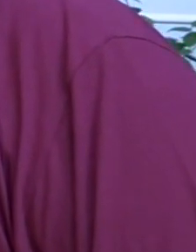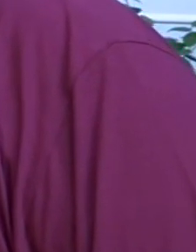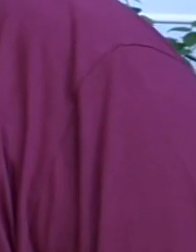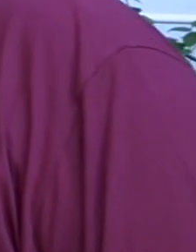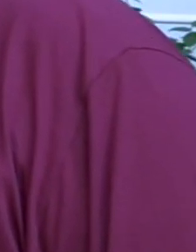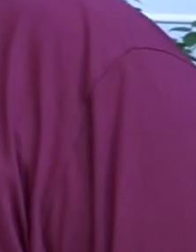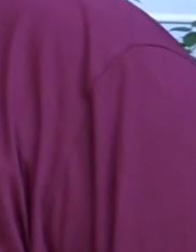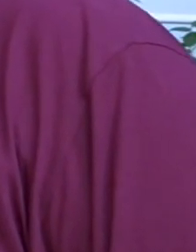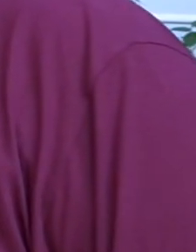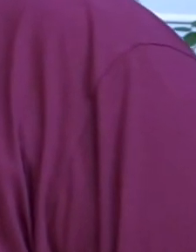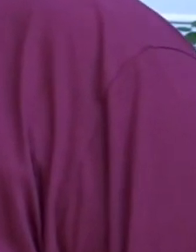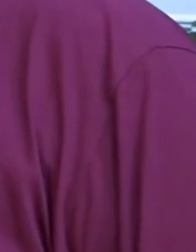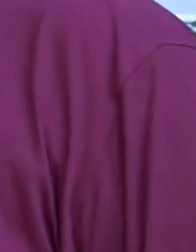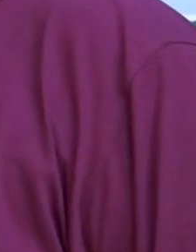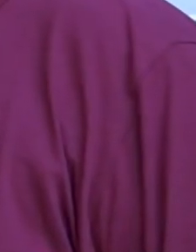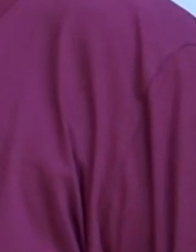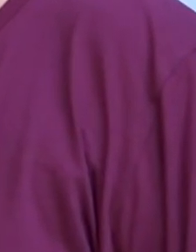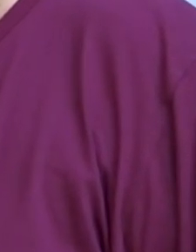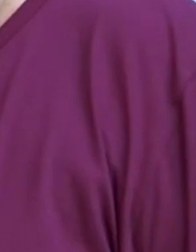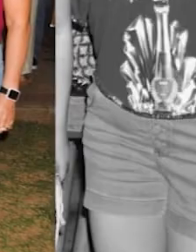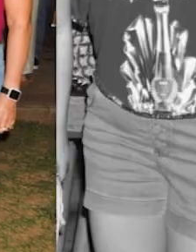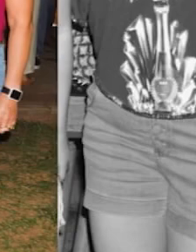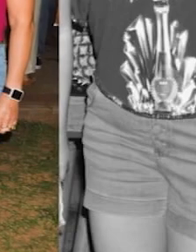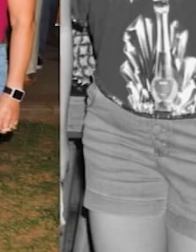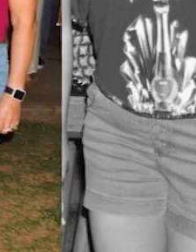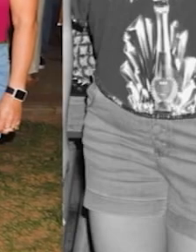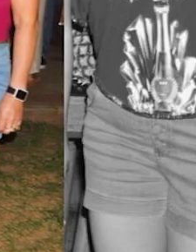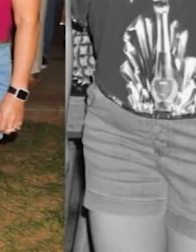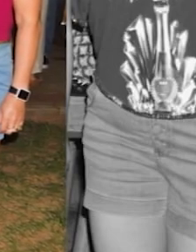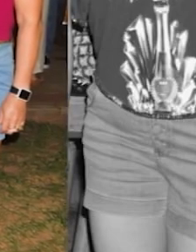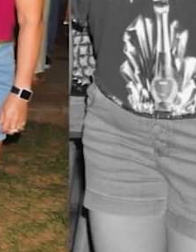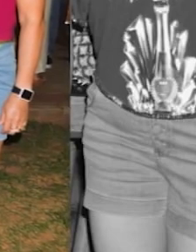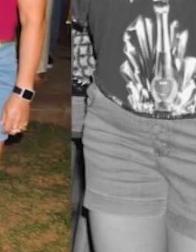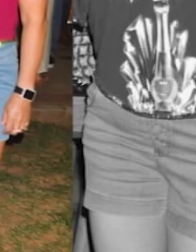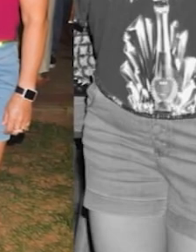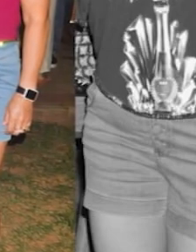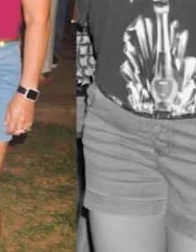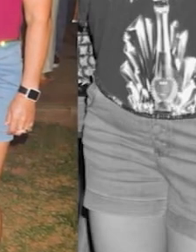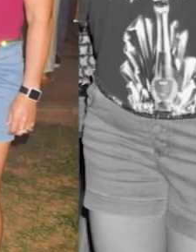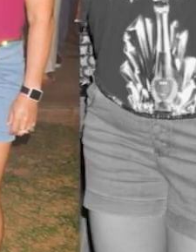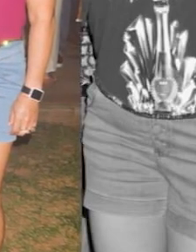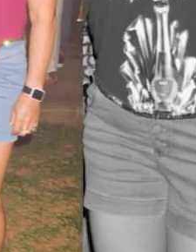transformamos num projeto, que é o SOS Entidades. Hoje o grupo conta